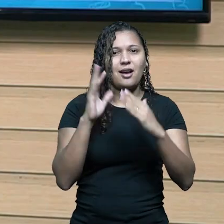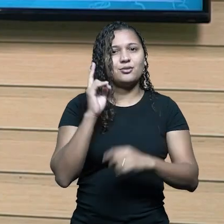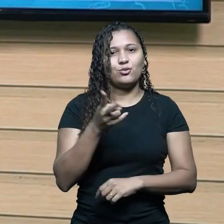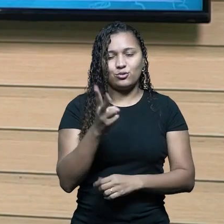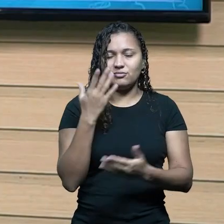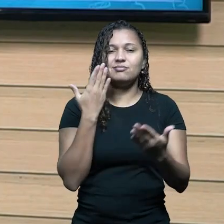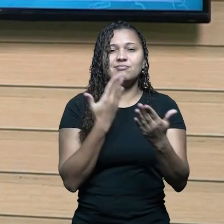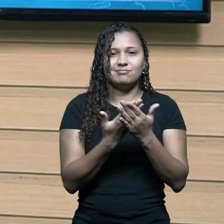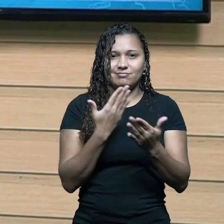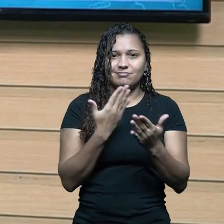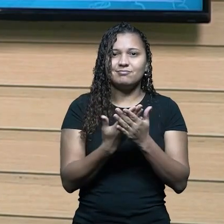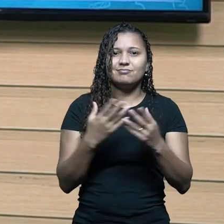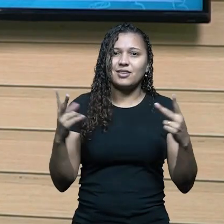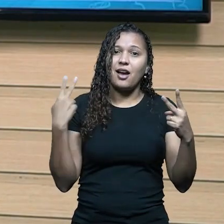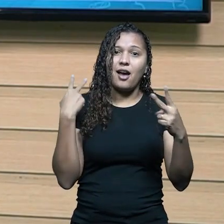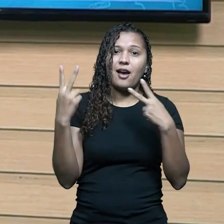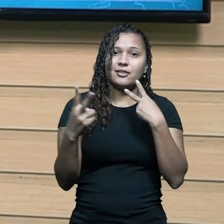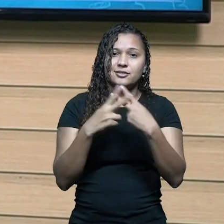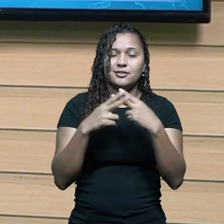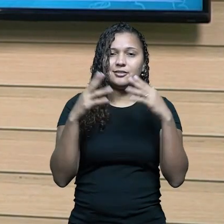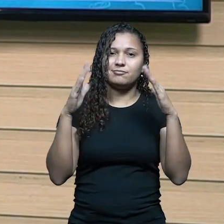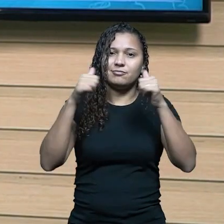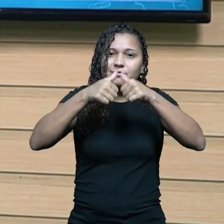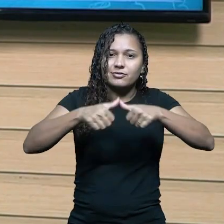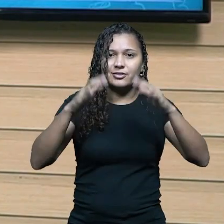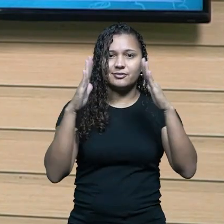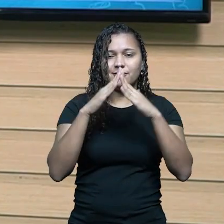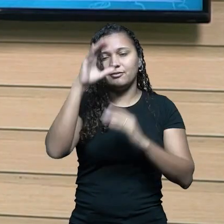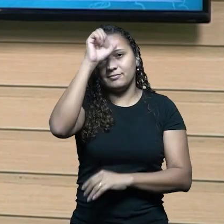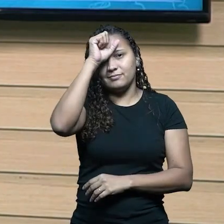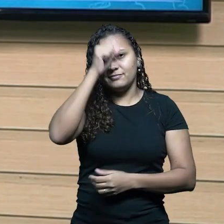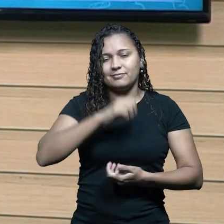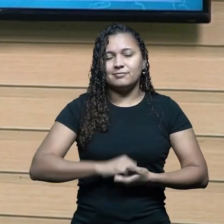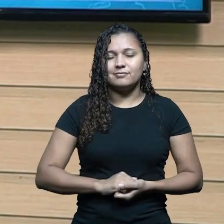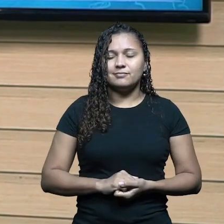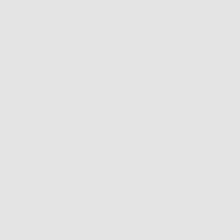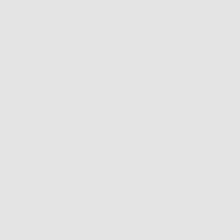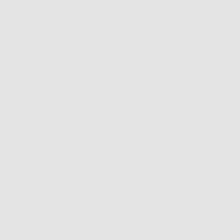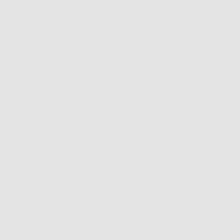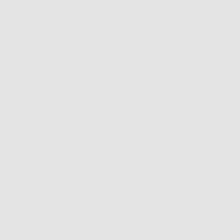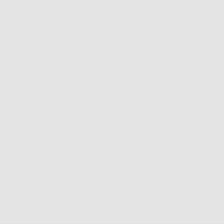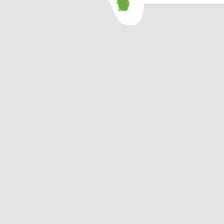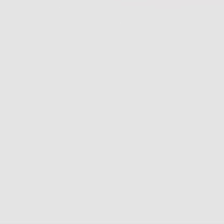Você continua em casa estudando, #fica em casa aprendendo.